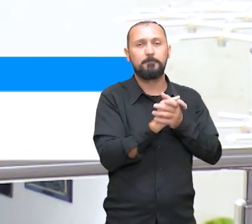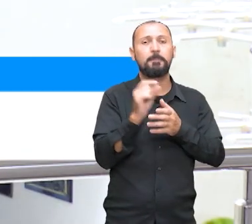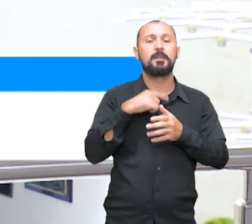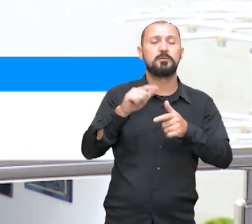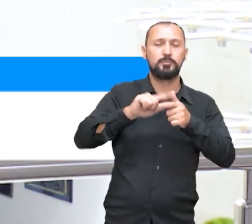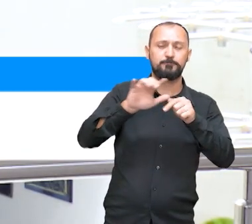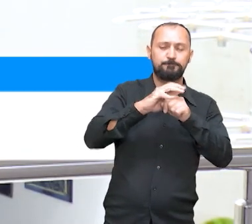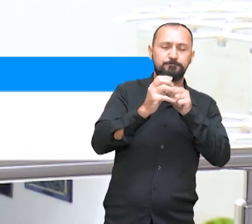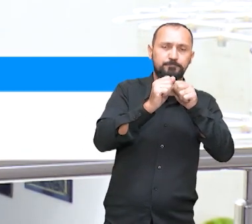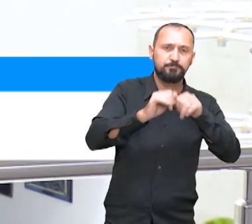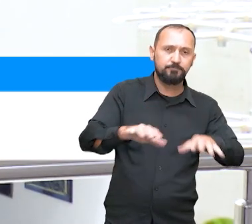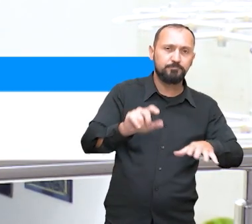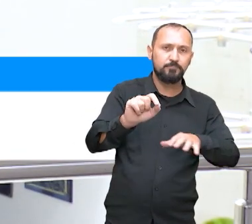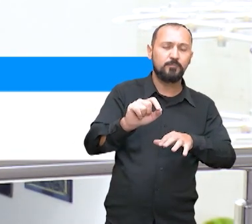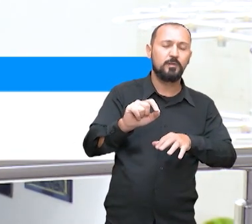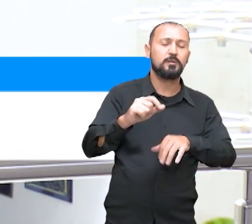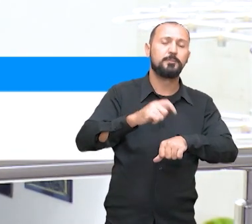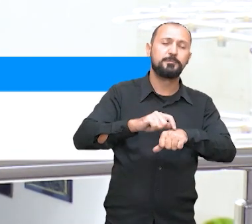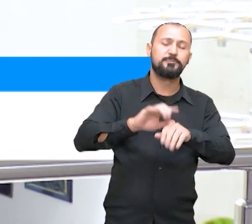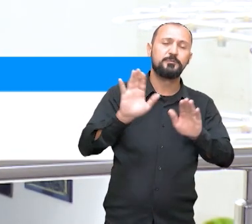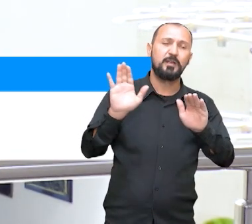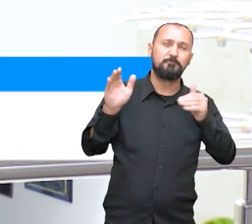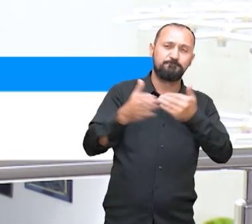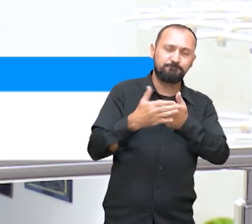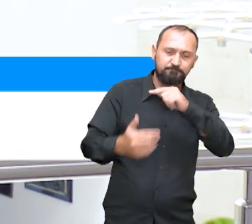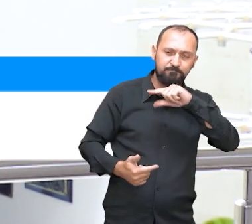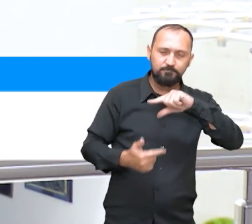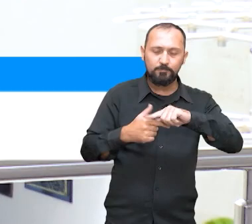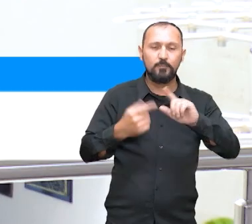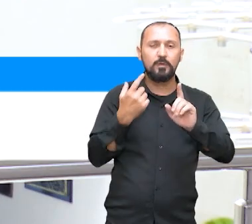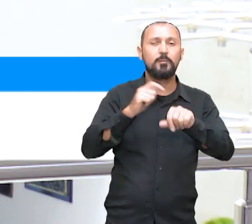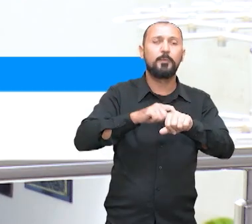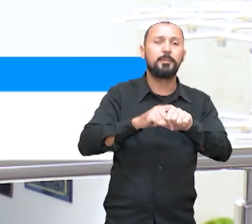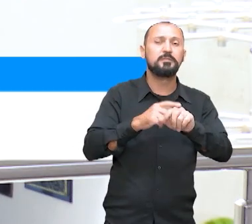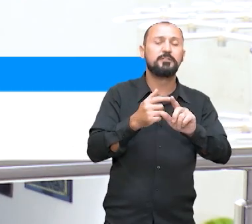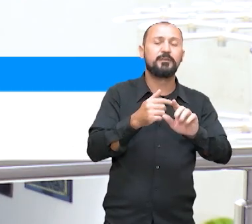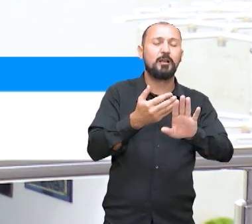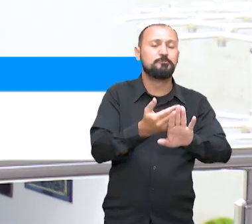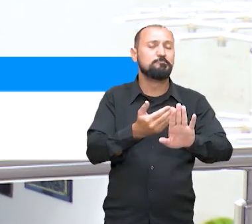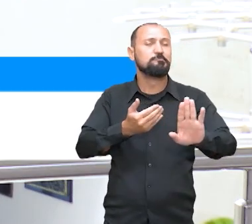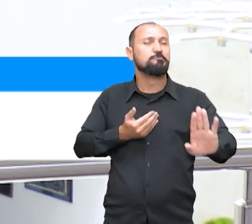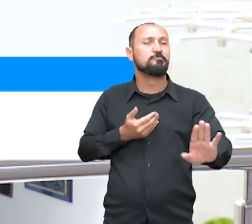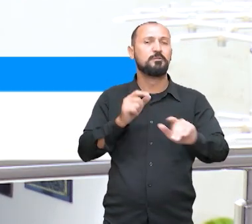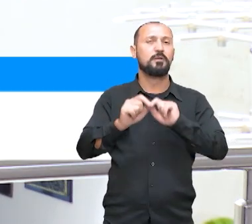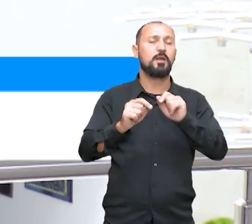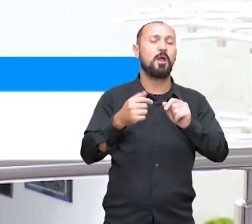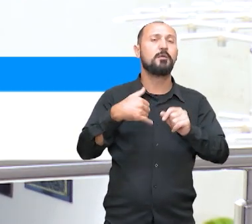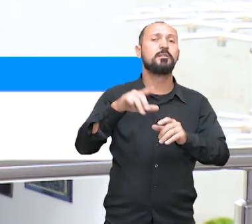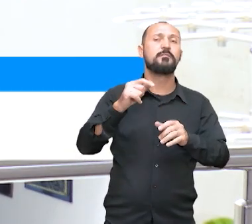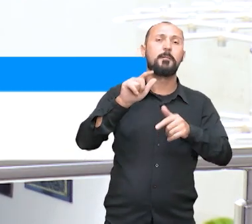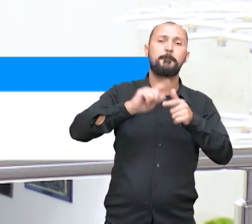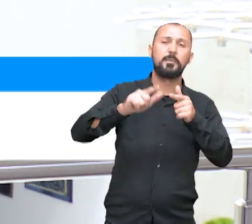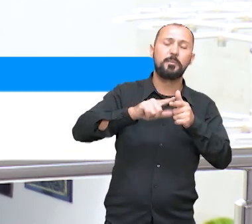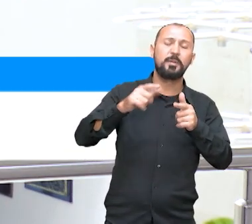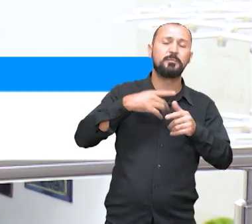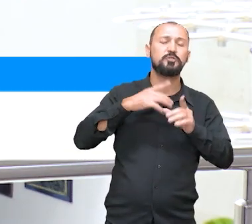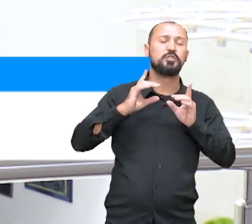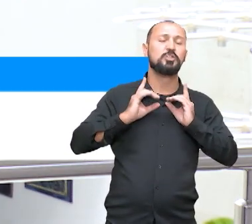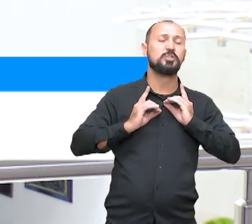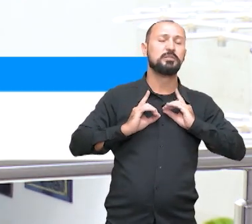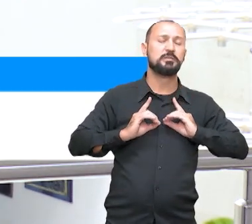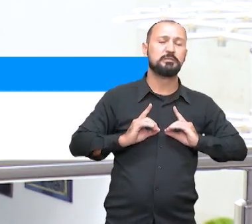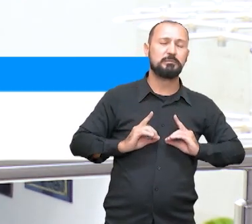a crise da Covid-19, a duração da quarentena e o distanciamento social desencadeou o aumento da ocorrência de